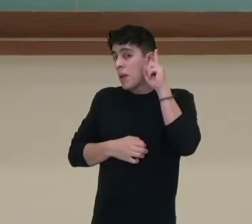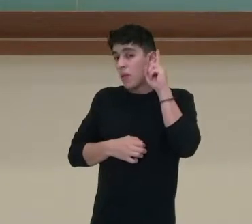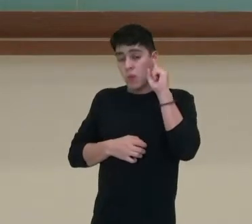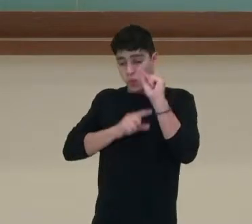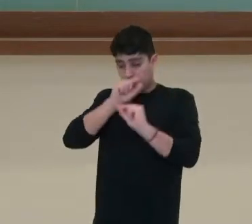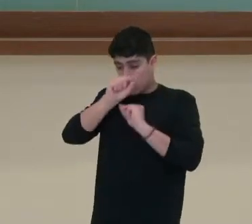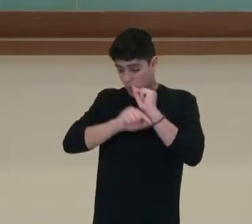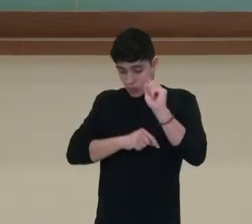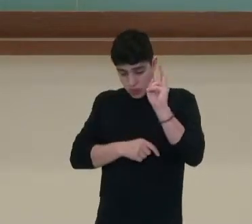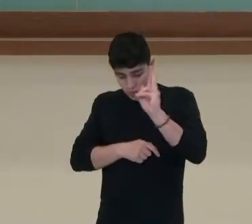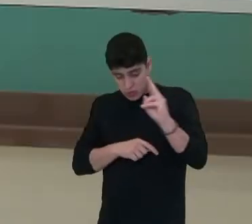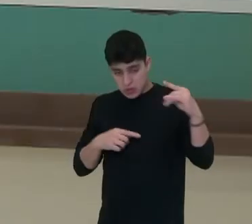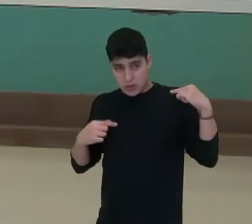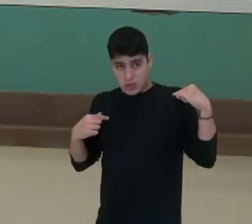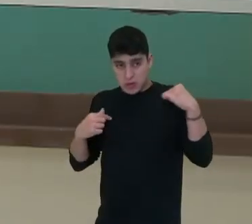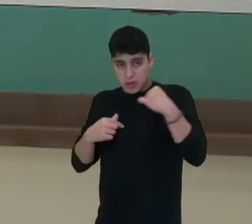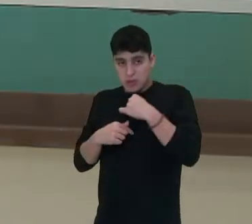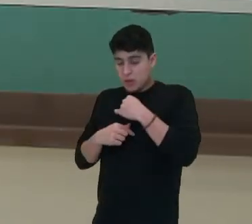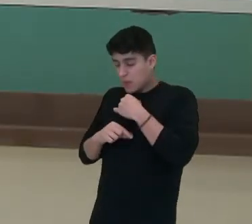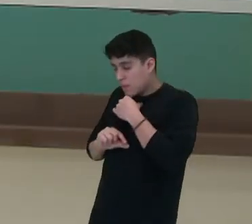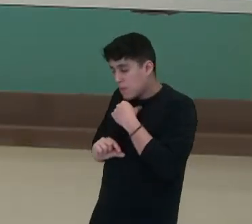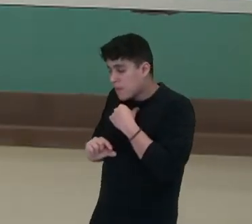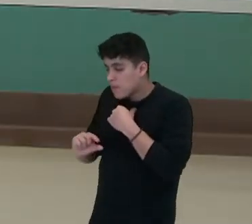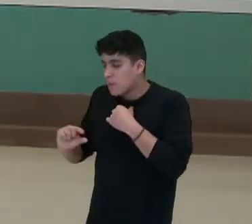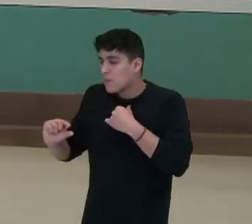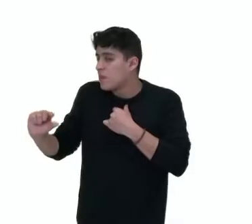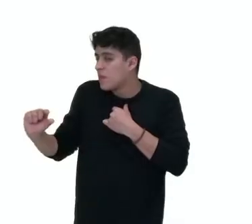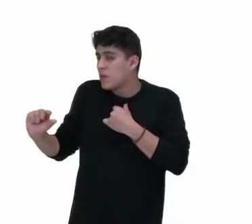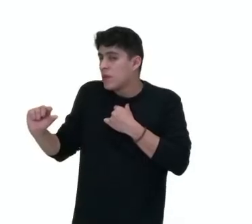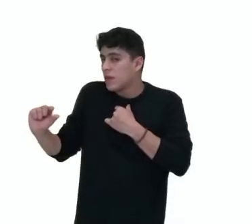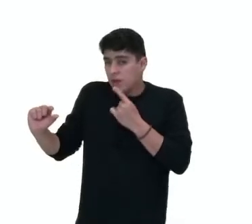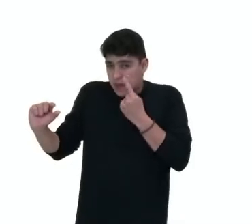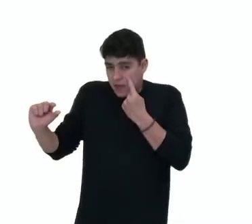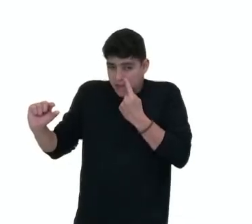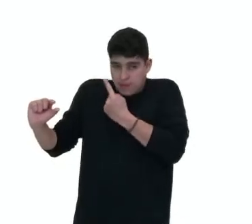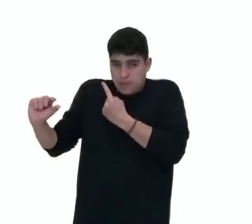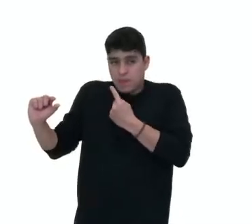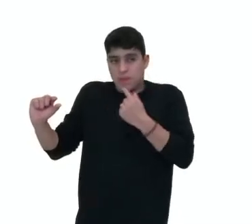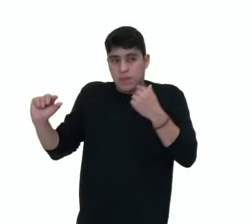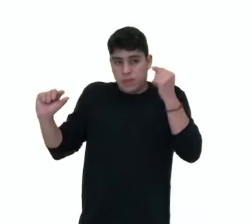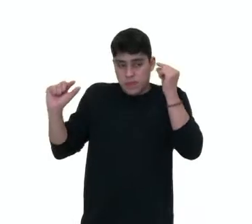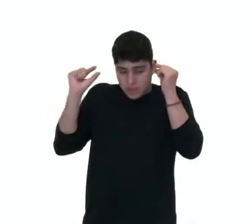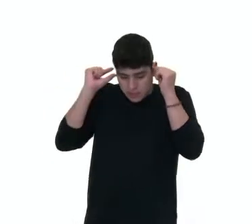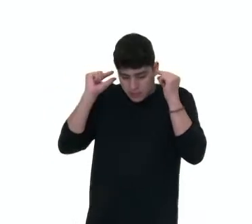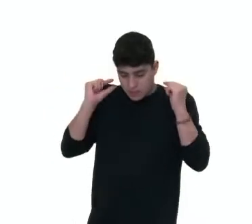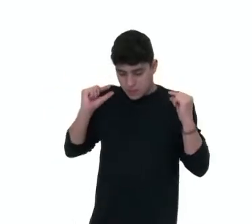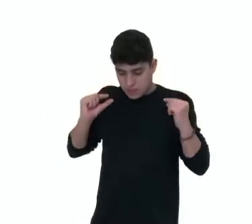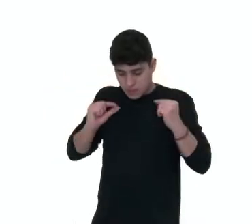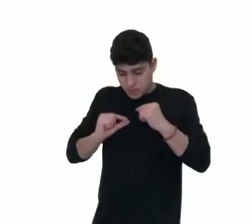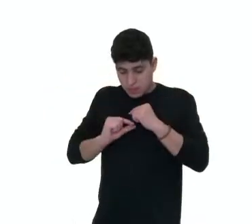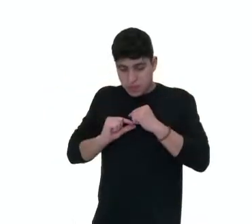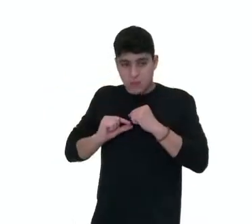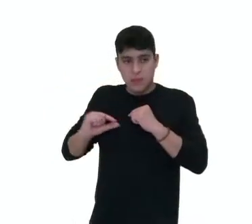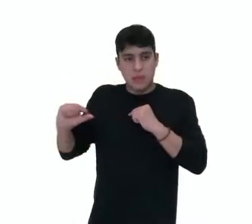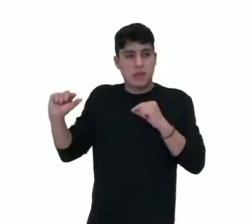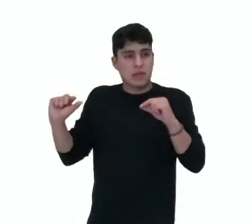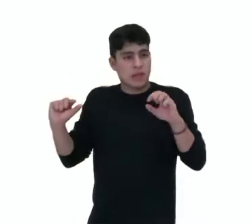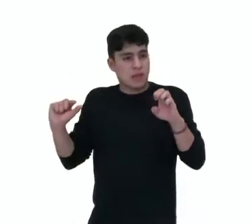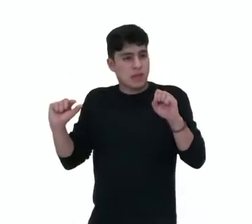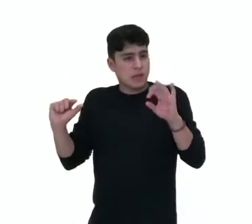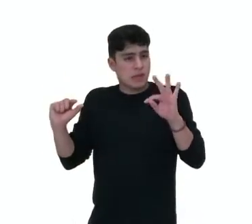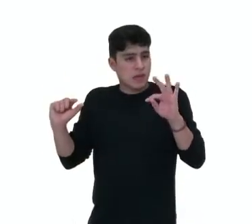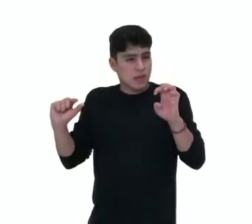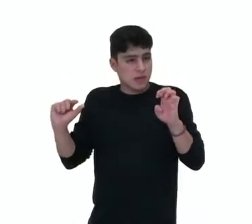um instrumento. Vamos dar uma olhada mais de pertinho? Acompanhem comigo. É um estetoscópio. E o que